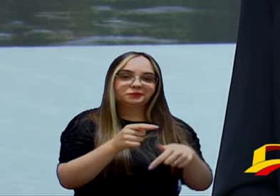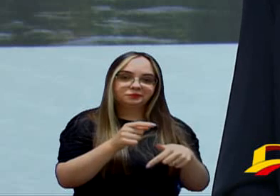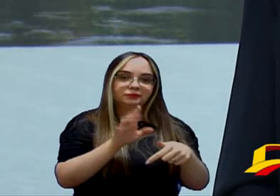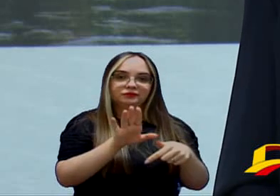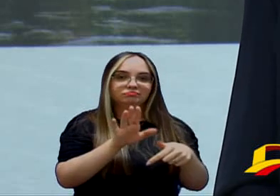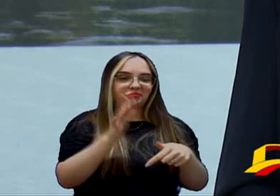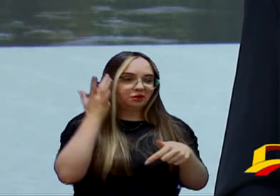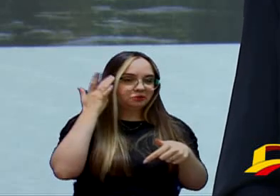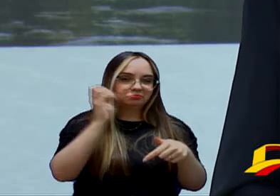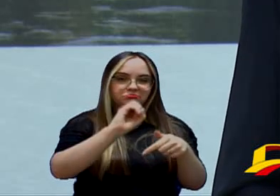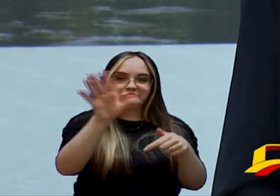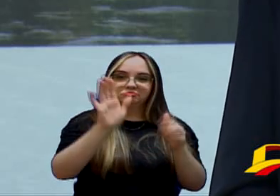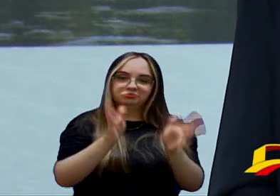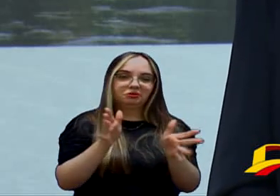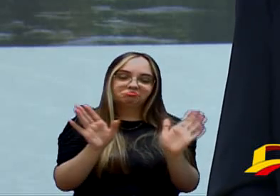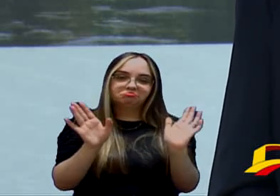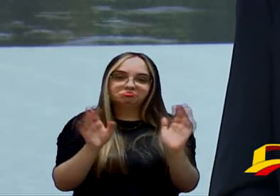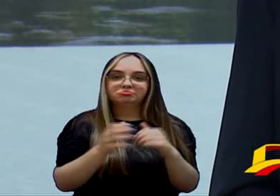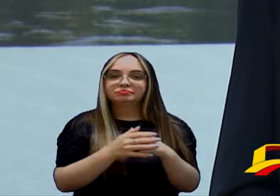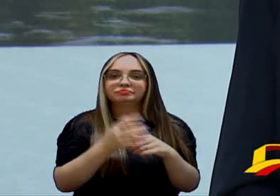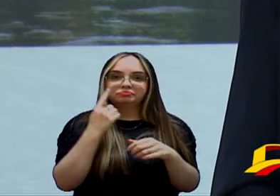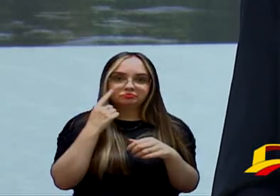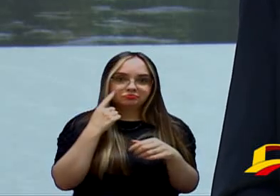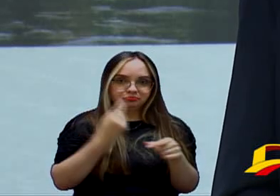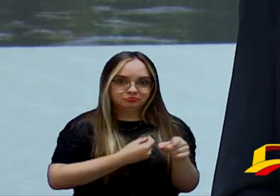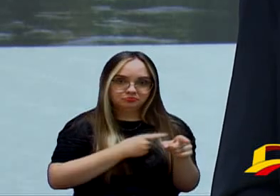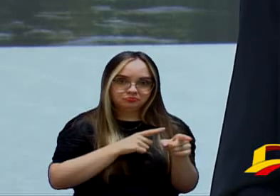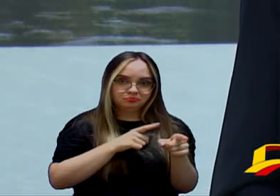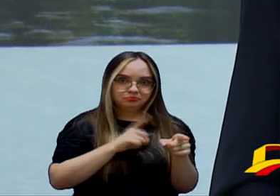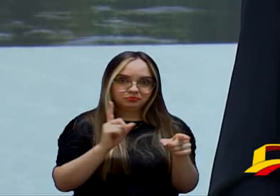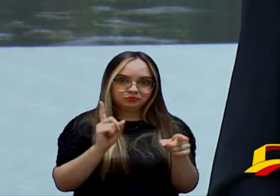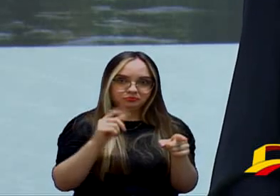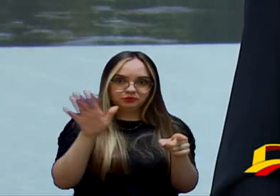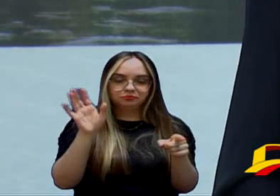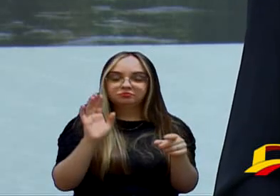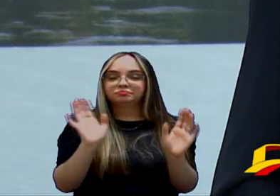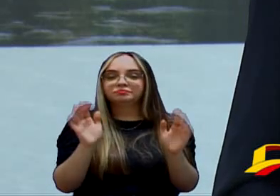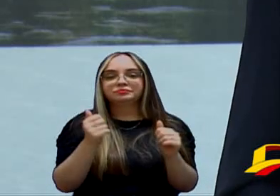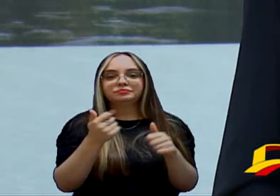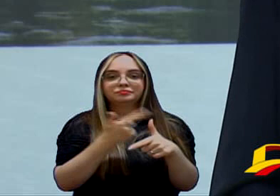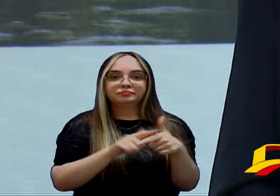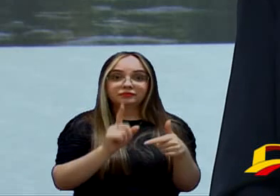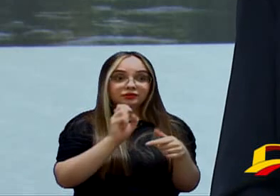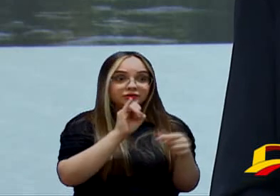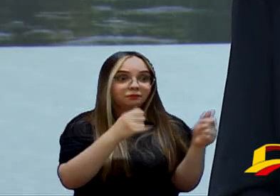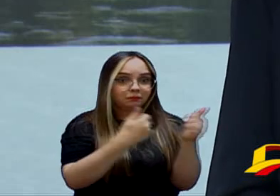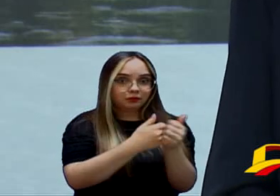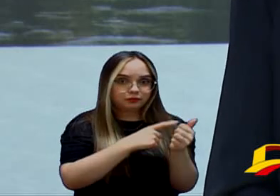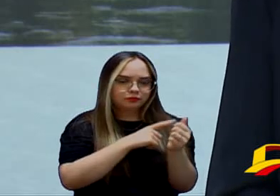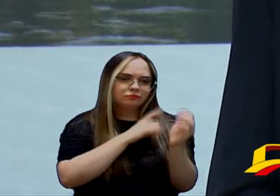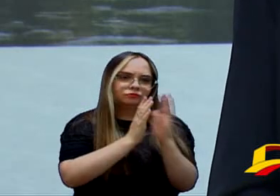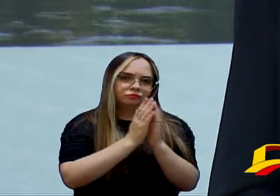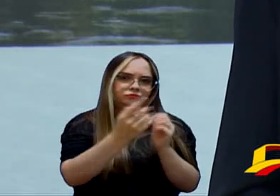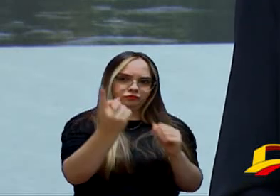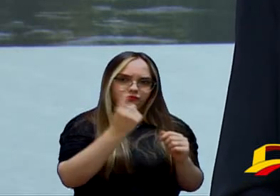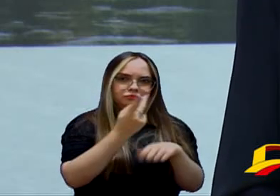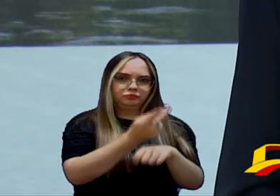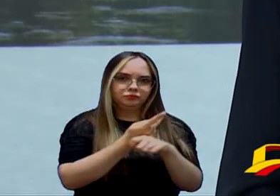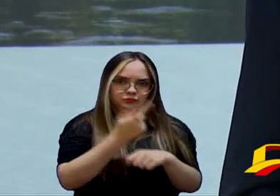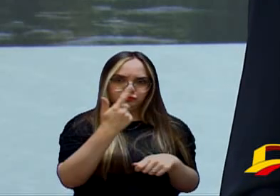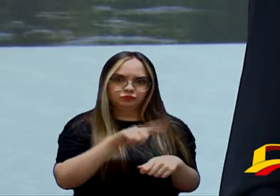sei saiu Carol sabe se ele tá por aqui não né Se tiver pede para ele me procurar aqui depois